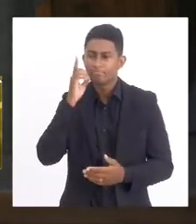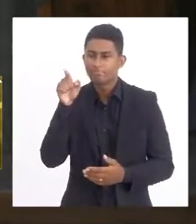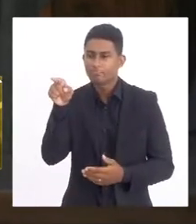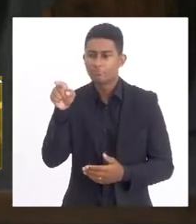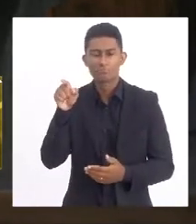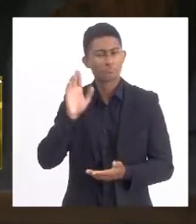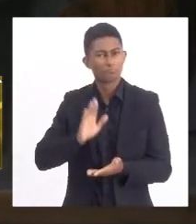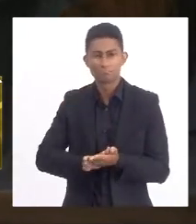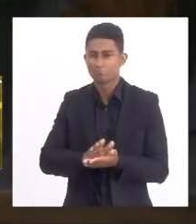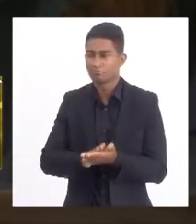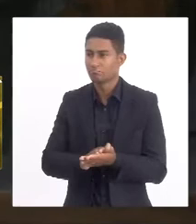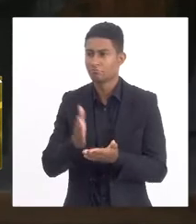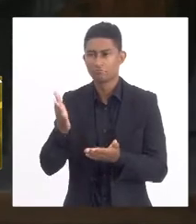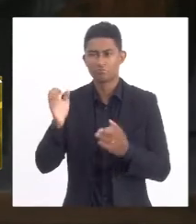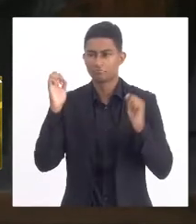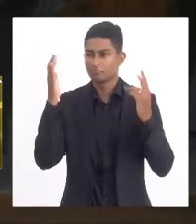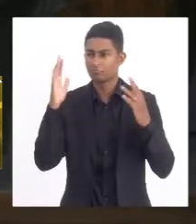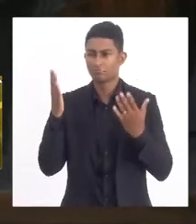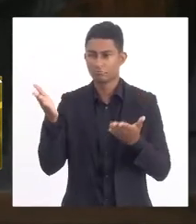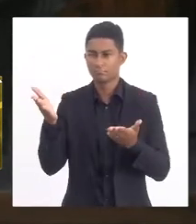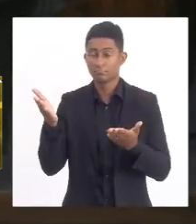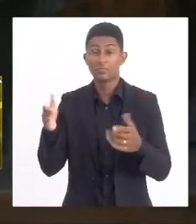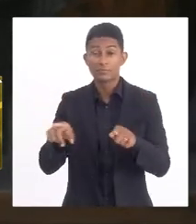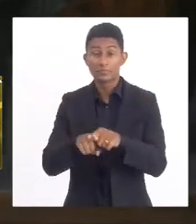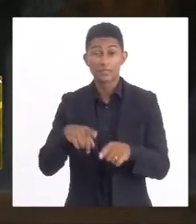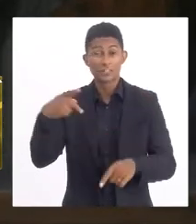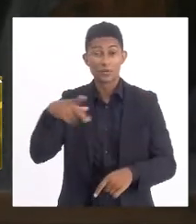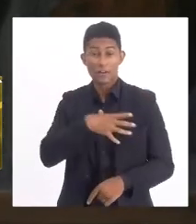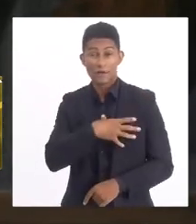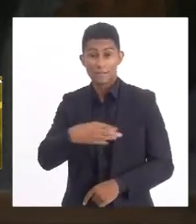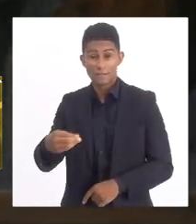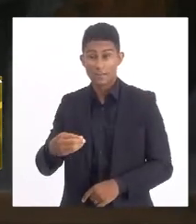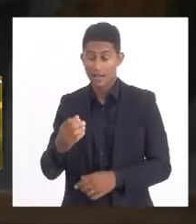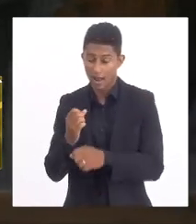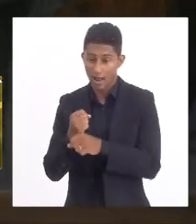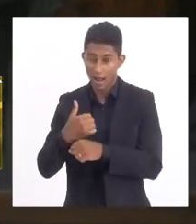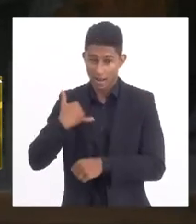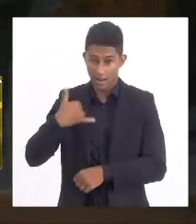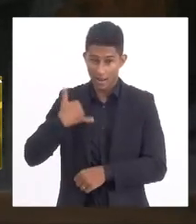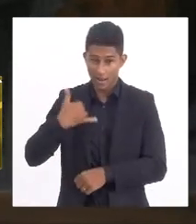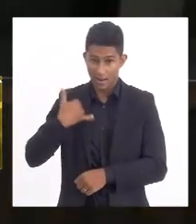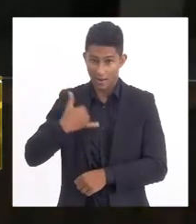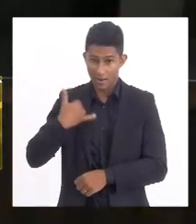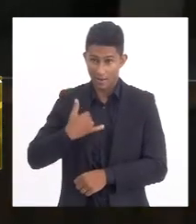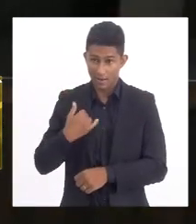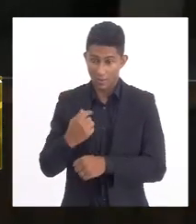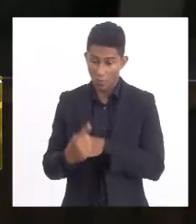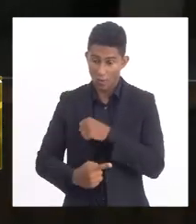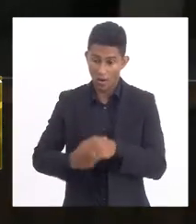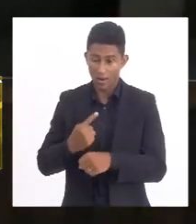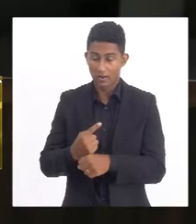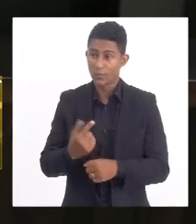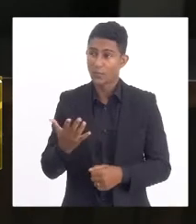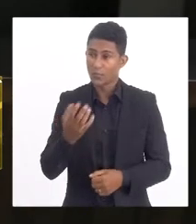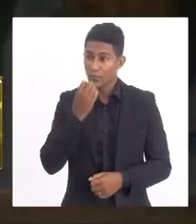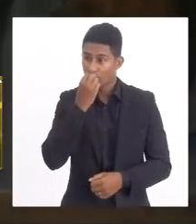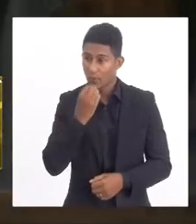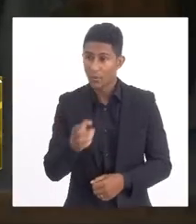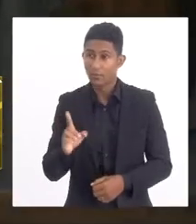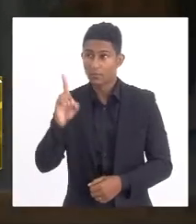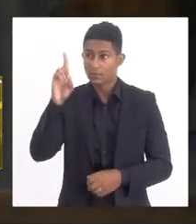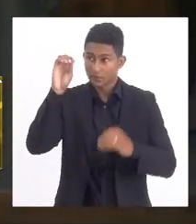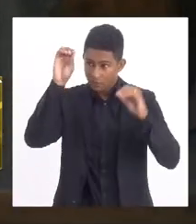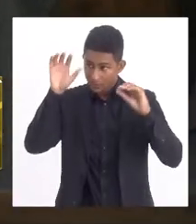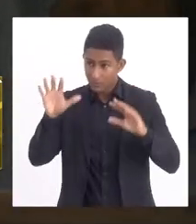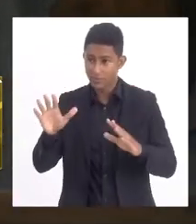Falando nisso parabéns pela filha que fez um ano agora né Que Deus continue abençoando a vida da senhora de forma rica